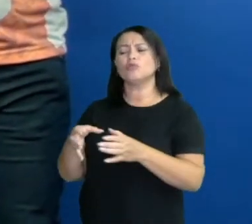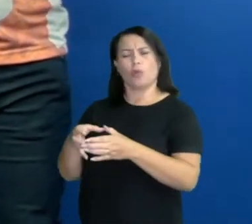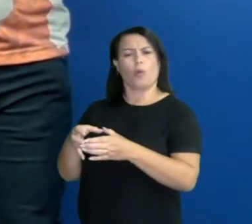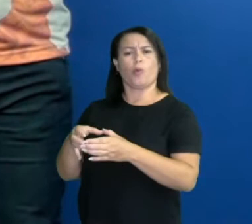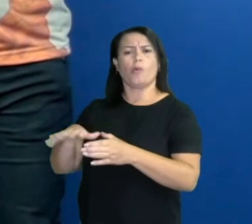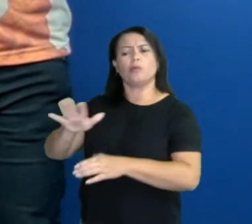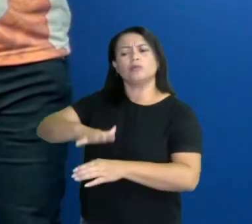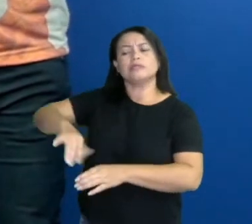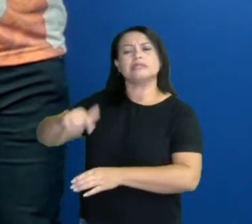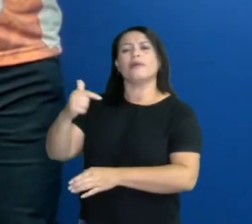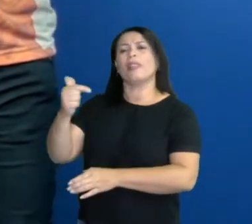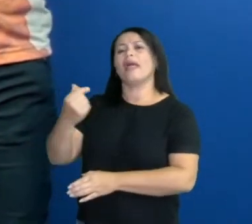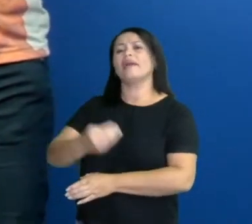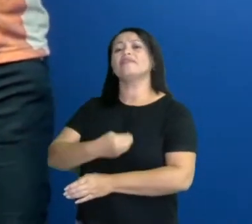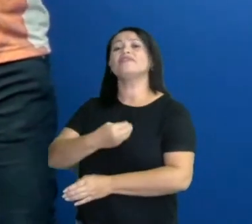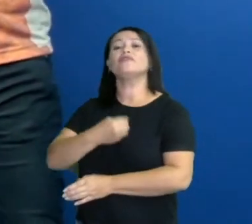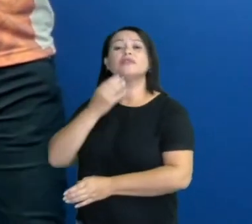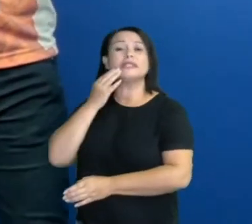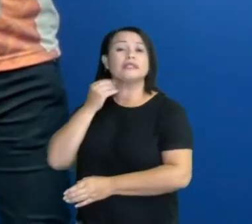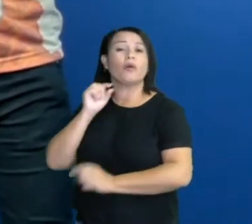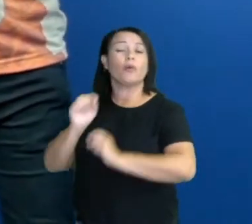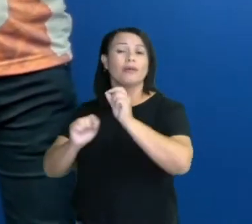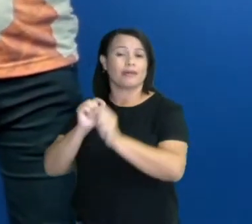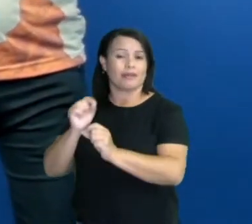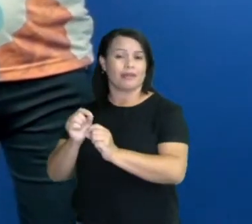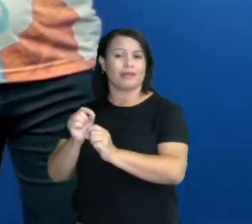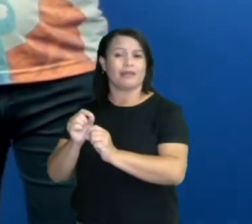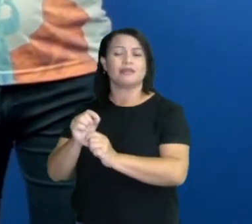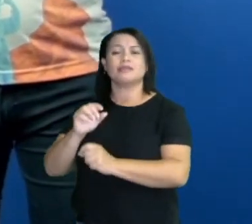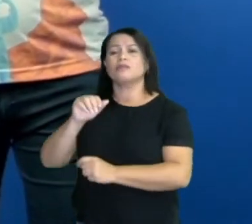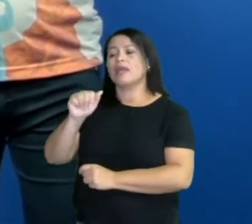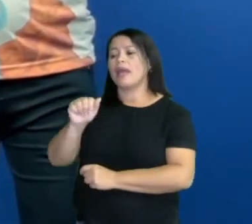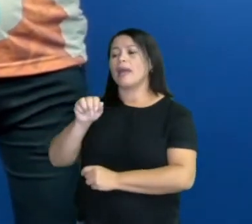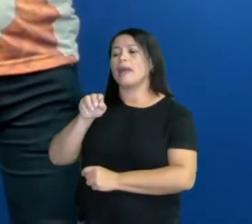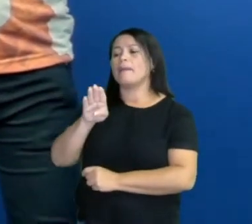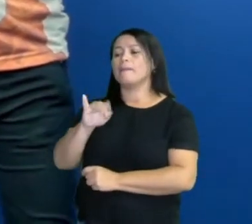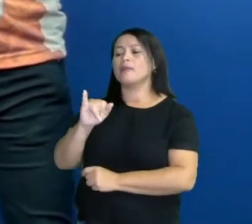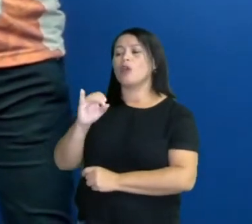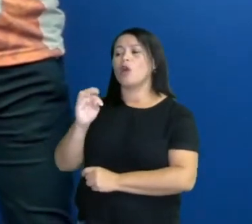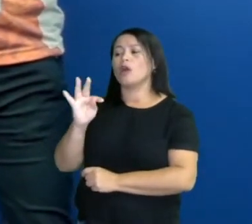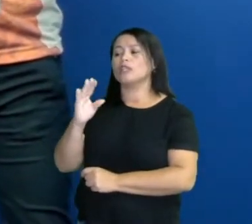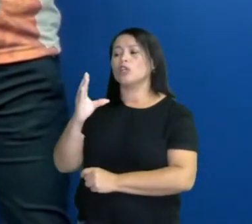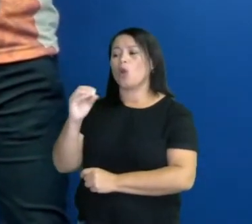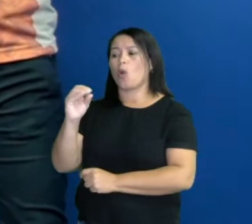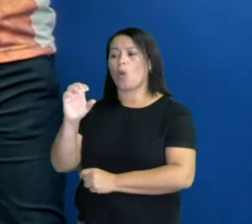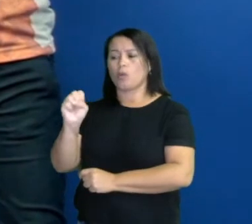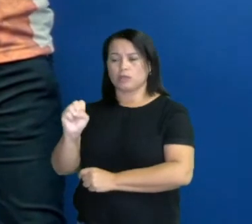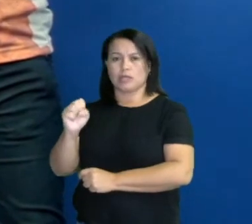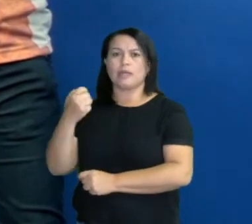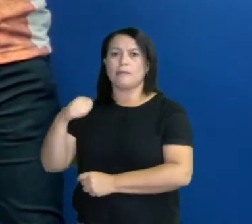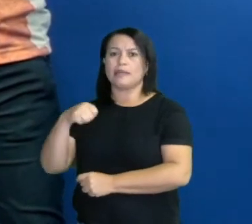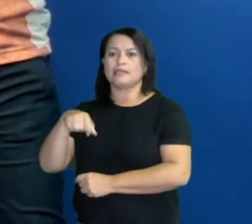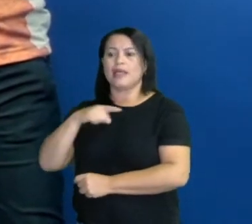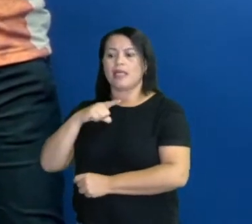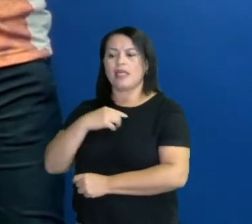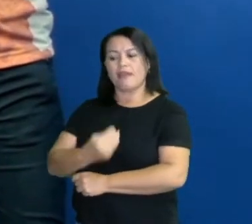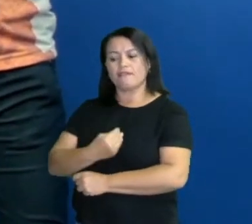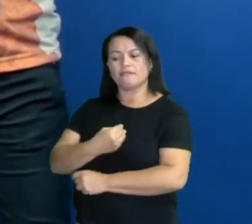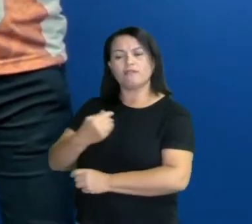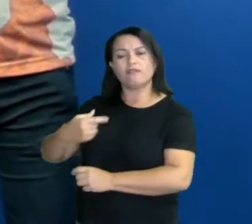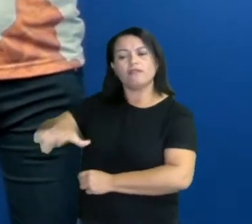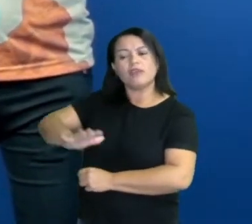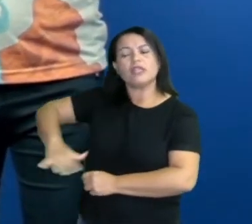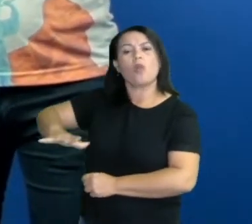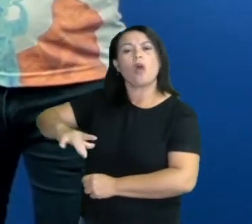fatores não vivos são chamados de fatores abióticos, que são necessários para que haja vida naquele local.